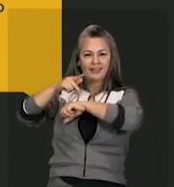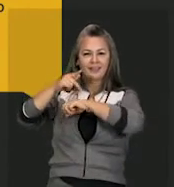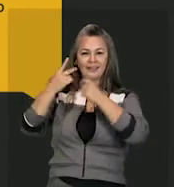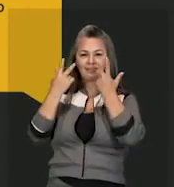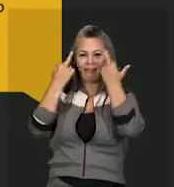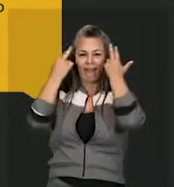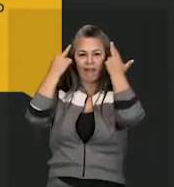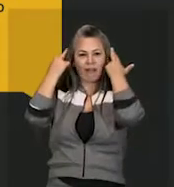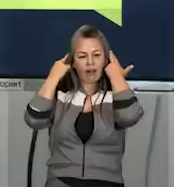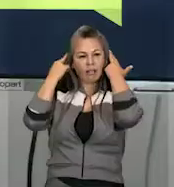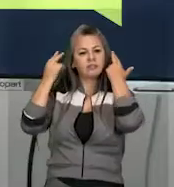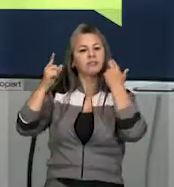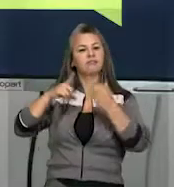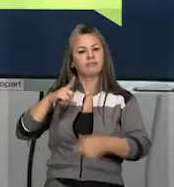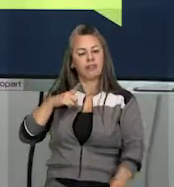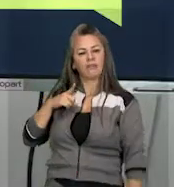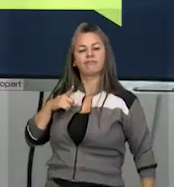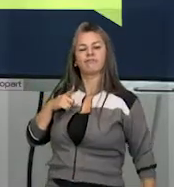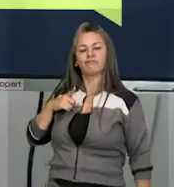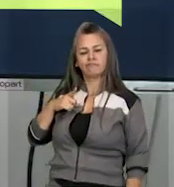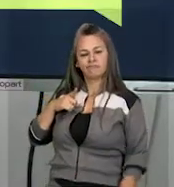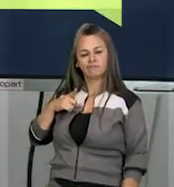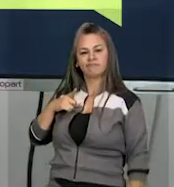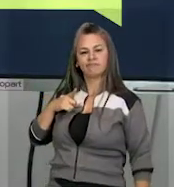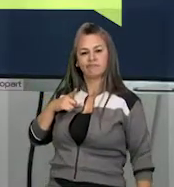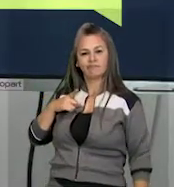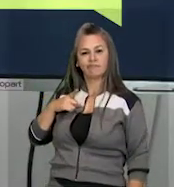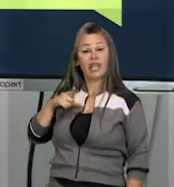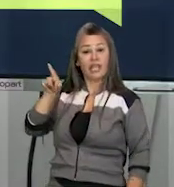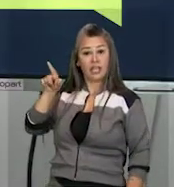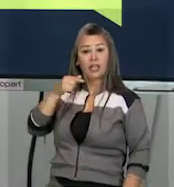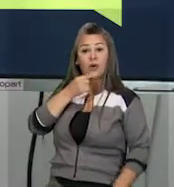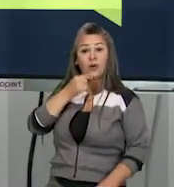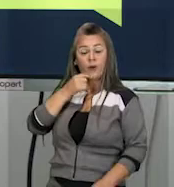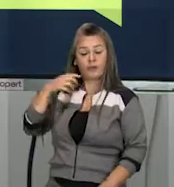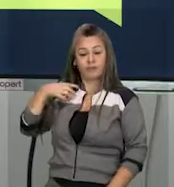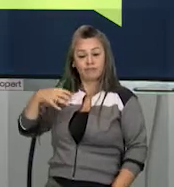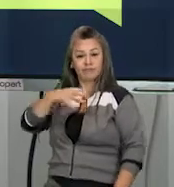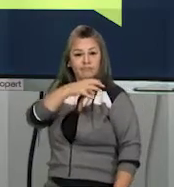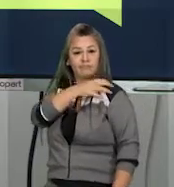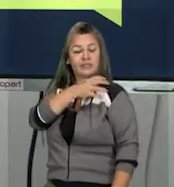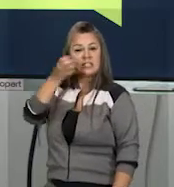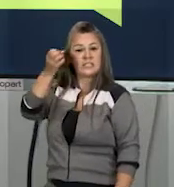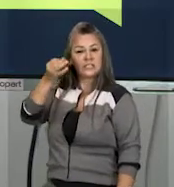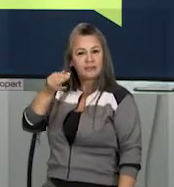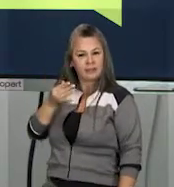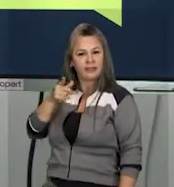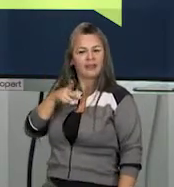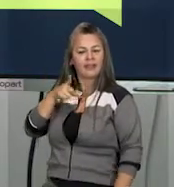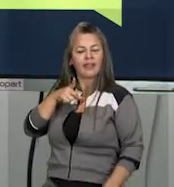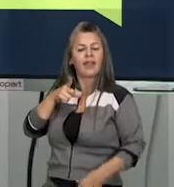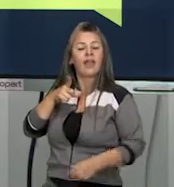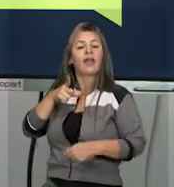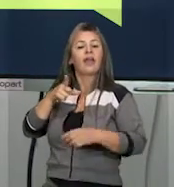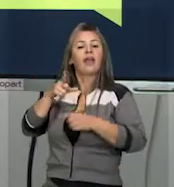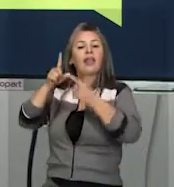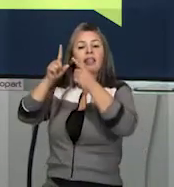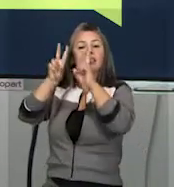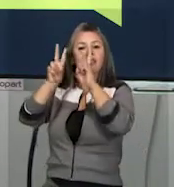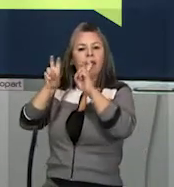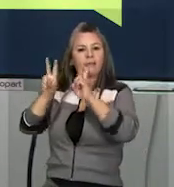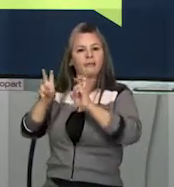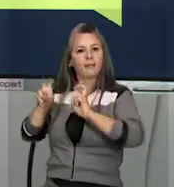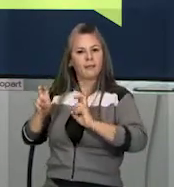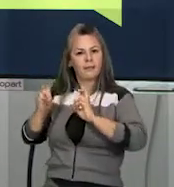chamado Política, que ele fala sobre as relações sociais. Então, honra e poder são importantes para os gregos,